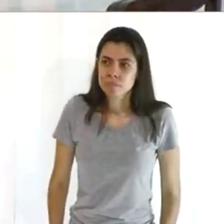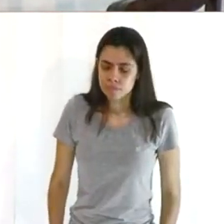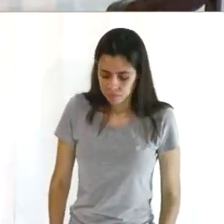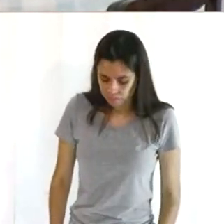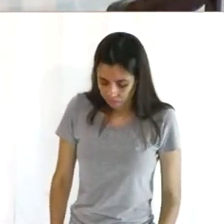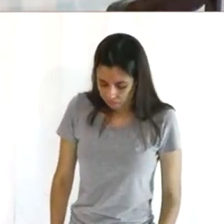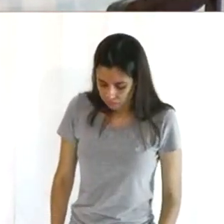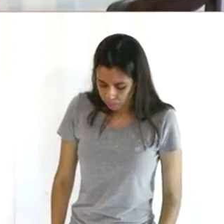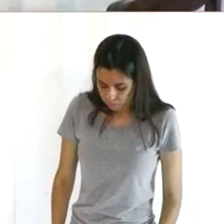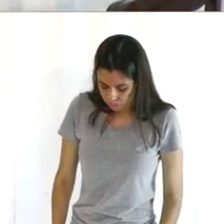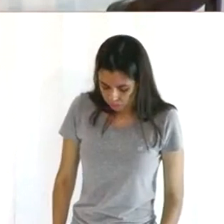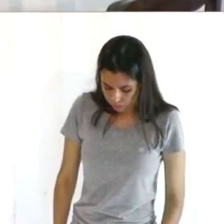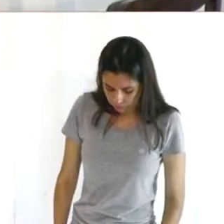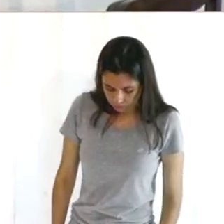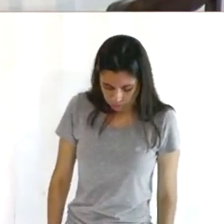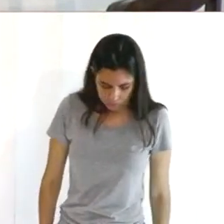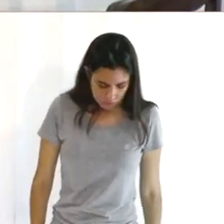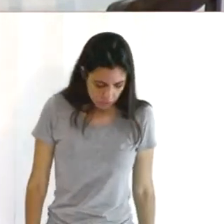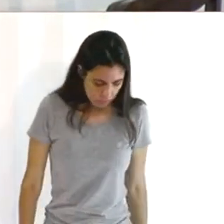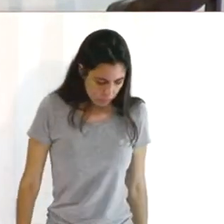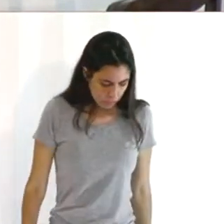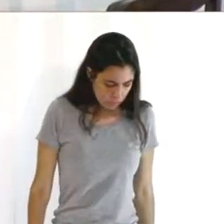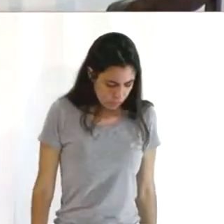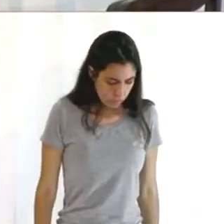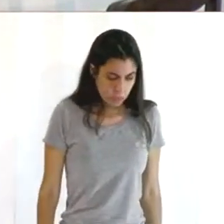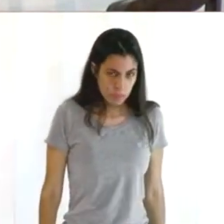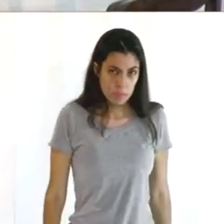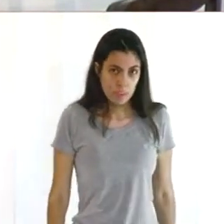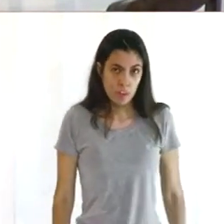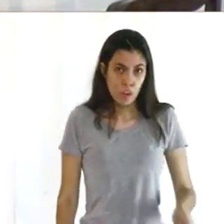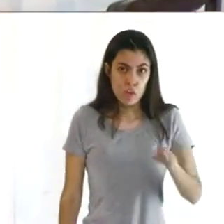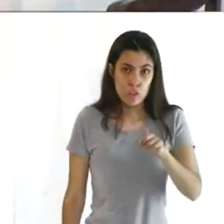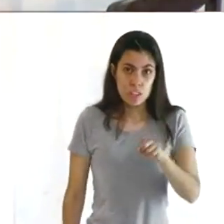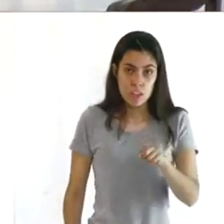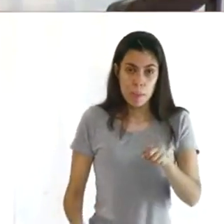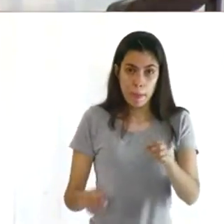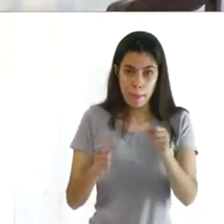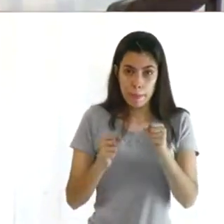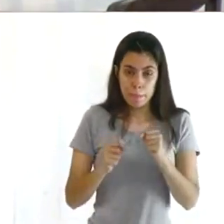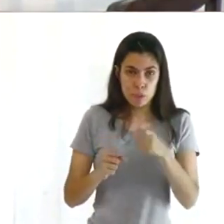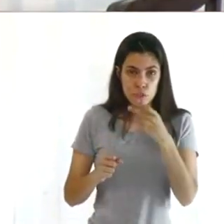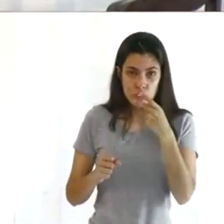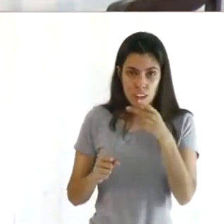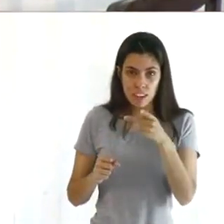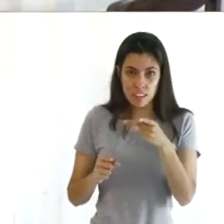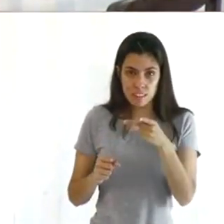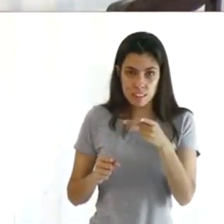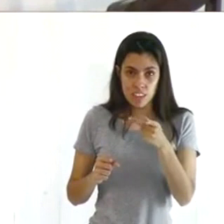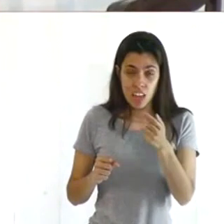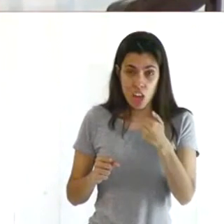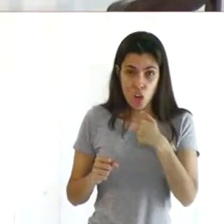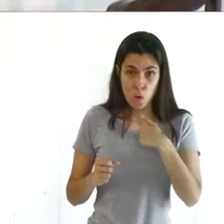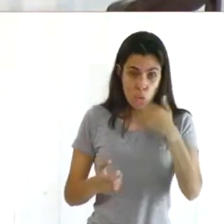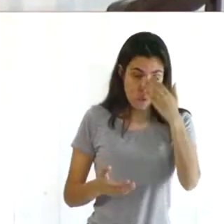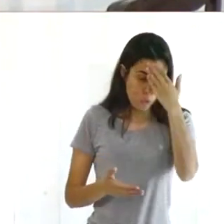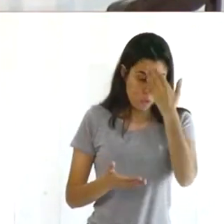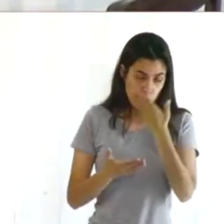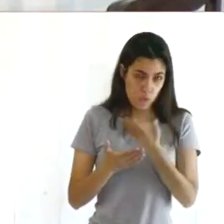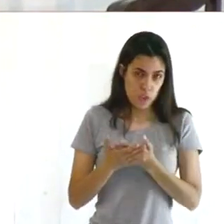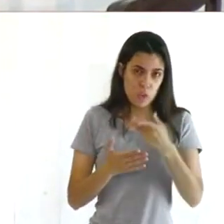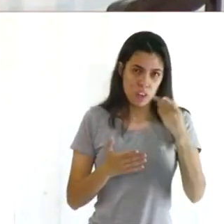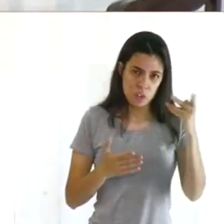quandos aí no seu coração, mas você pode nessa noite dizer: no tocante a mim, eu confio na tua graça,